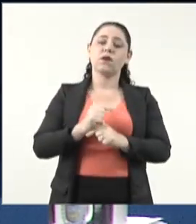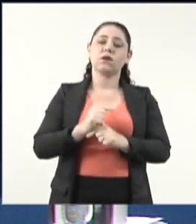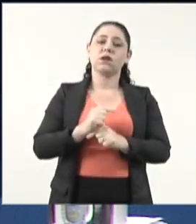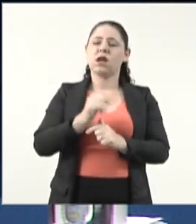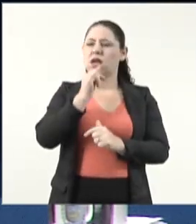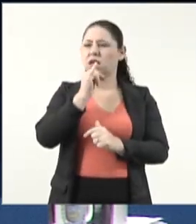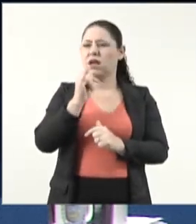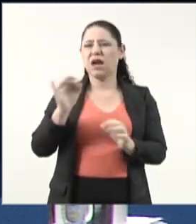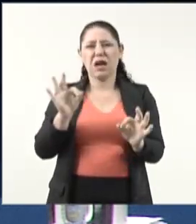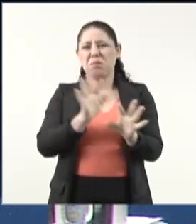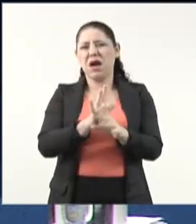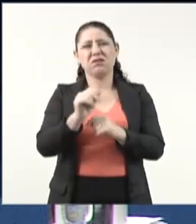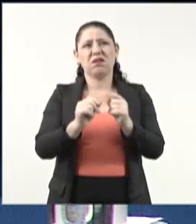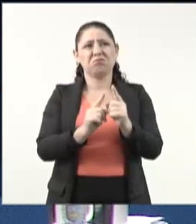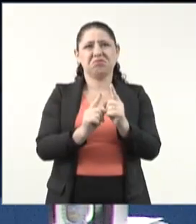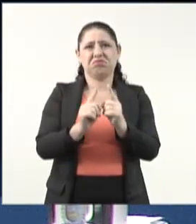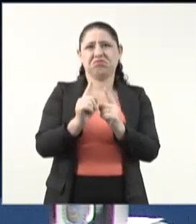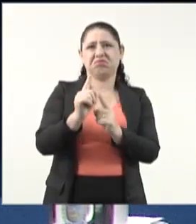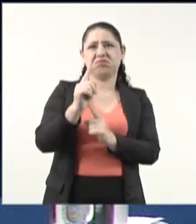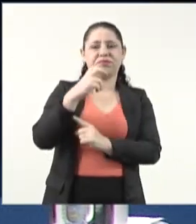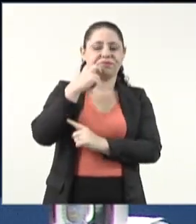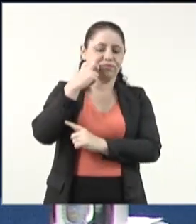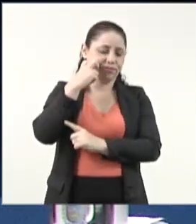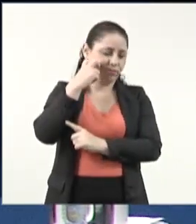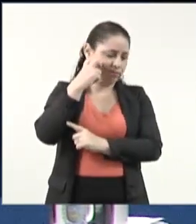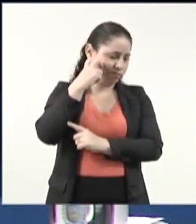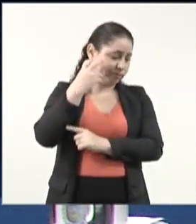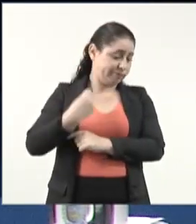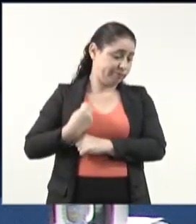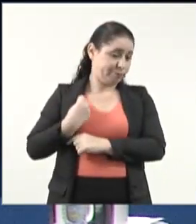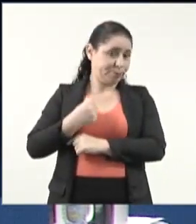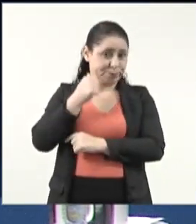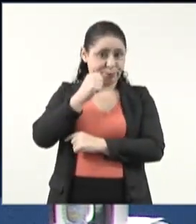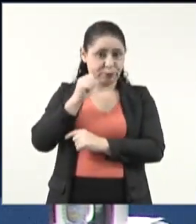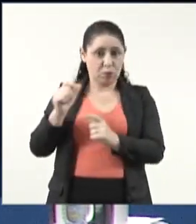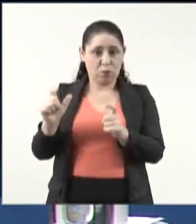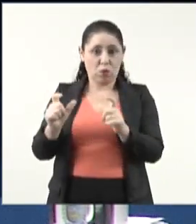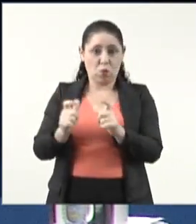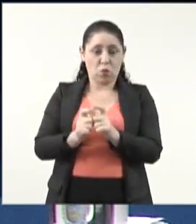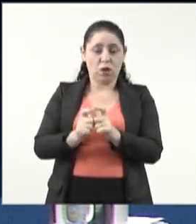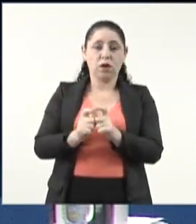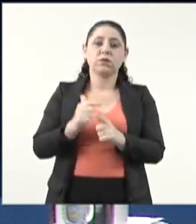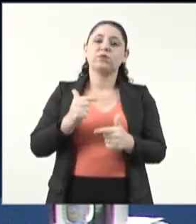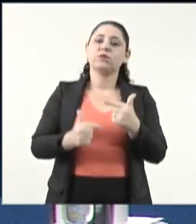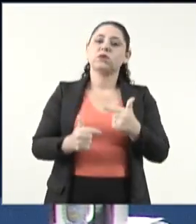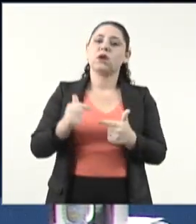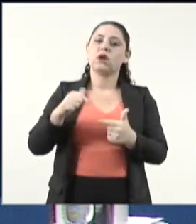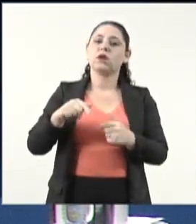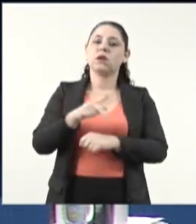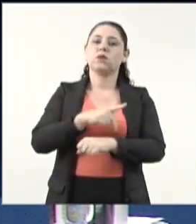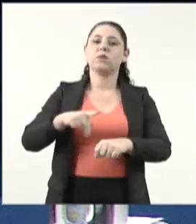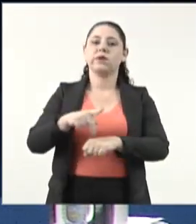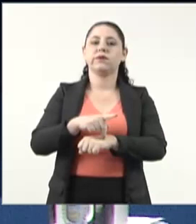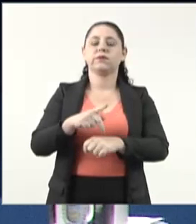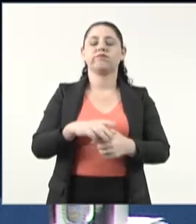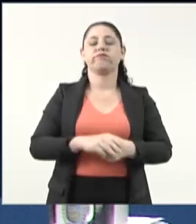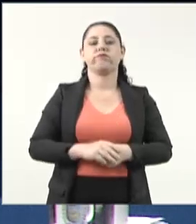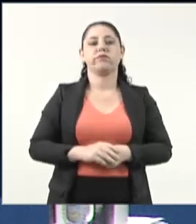sair desse ranking tão vergonhosamente da participação da mulher na política aqui no nosso Brasil.